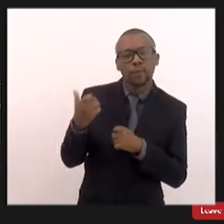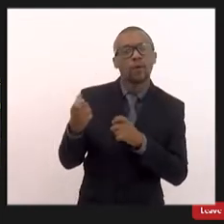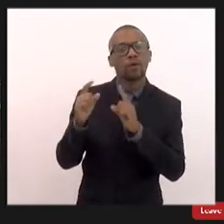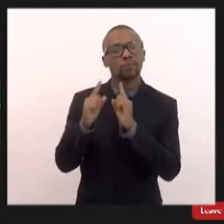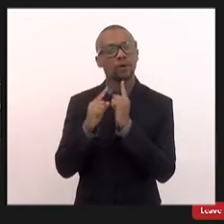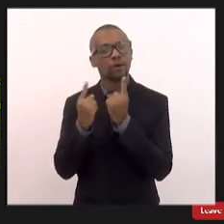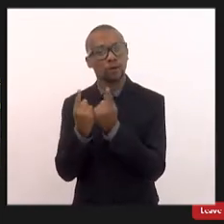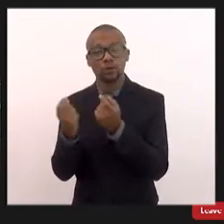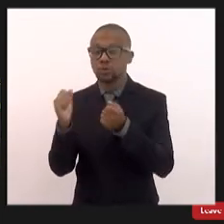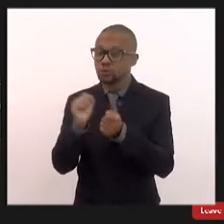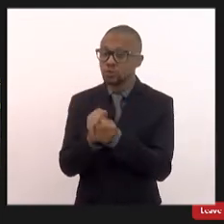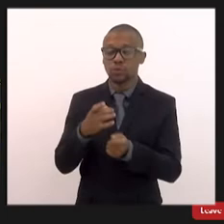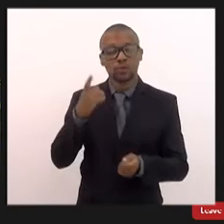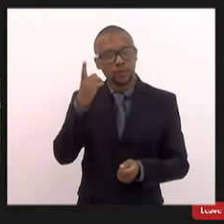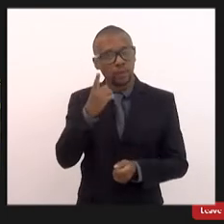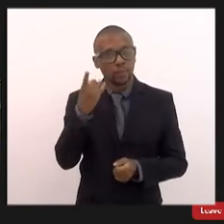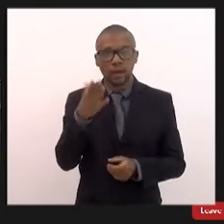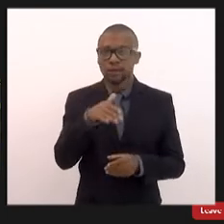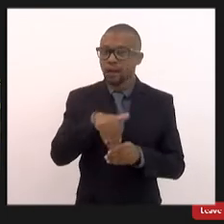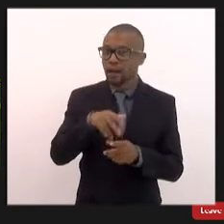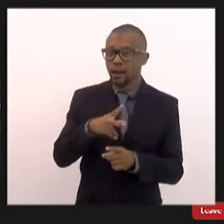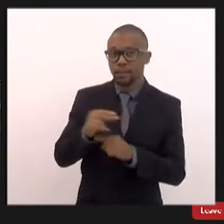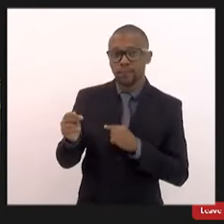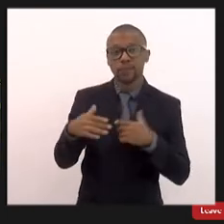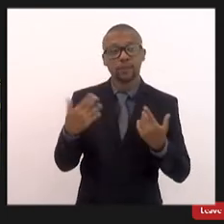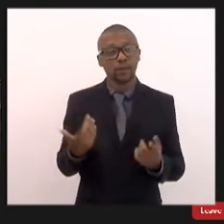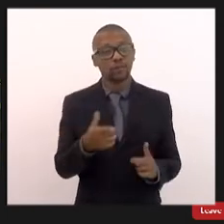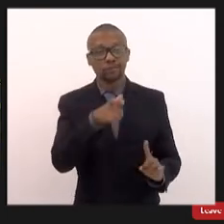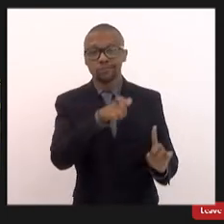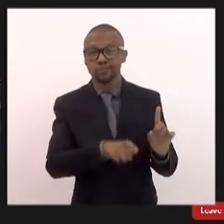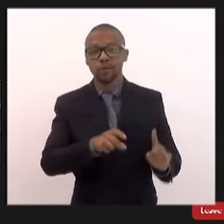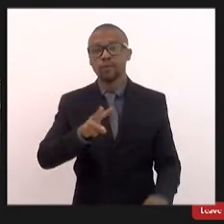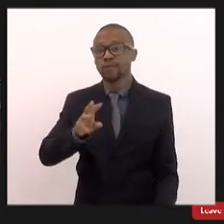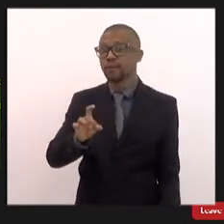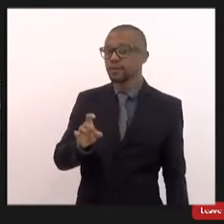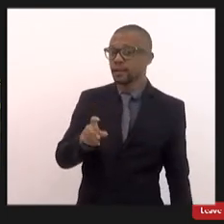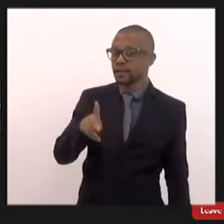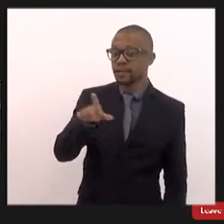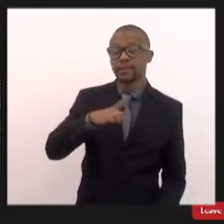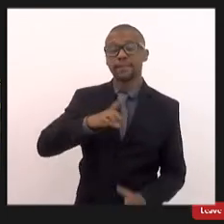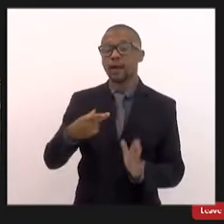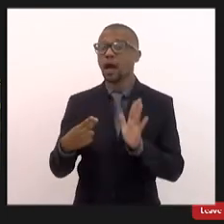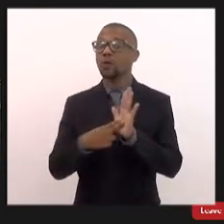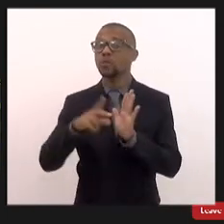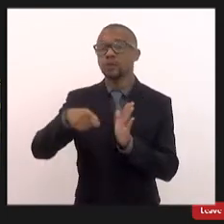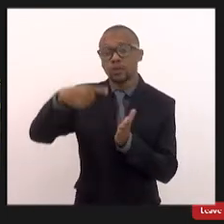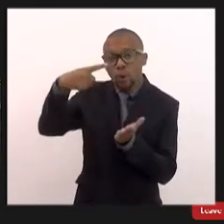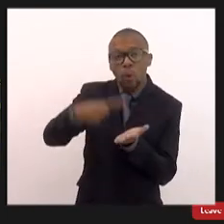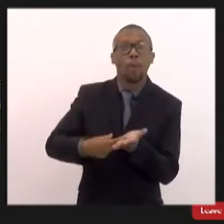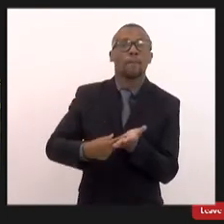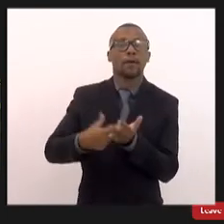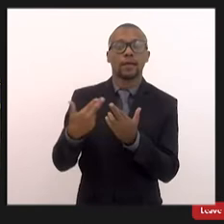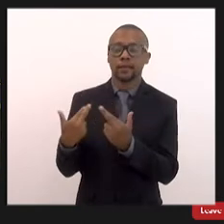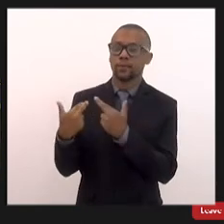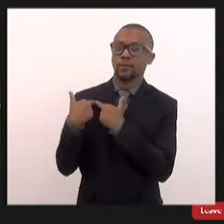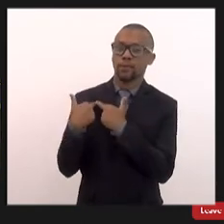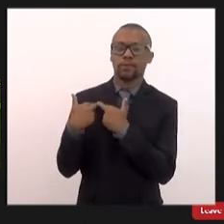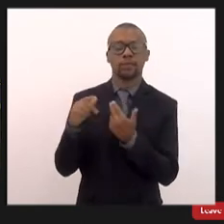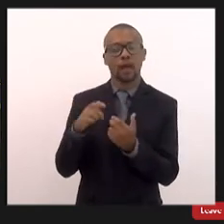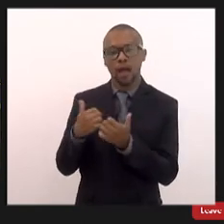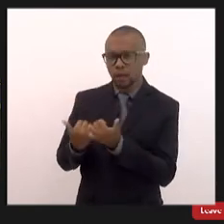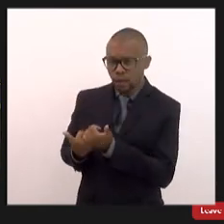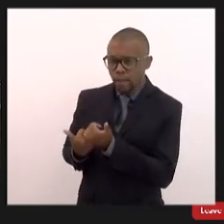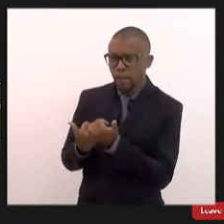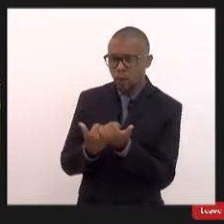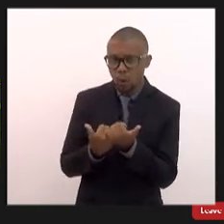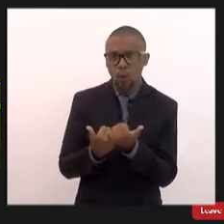deputados eleitos, e aí o deputado Valdec assumiu, né, essa responsabilidade, abraçou e,